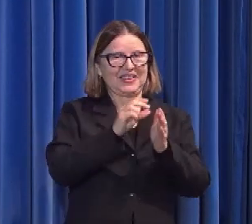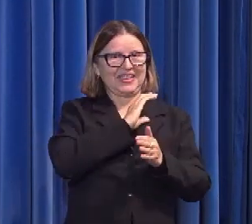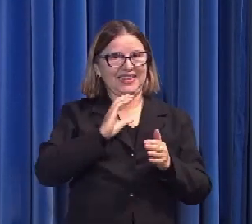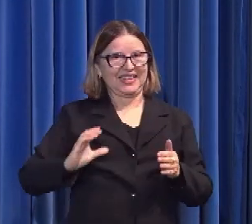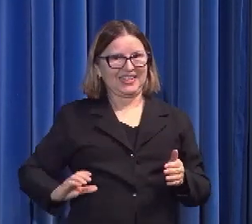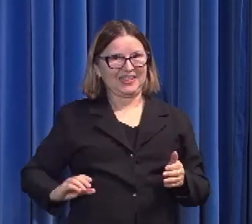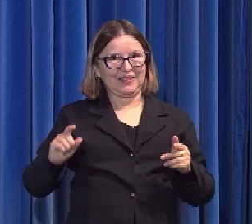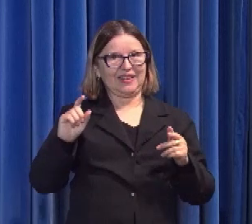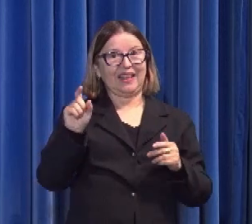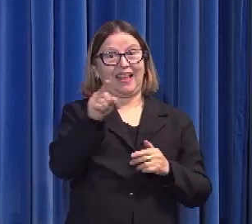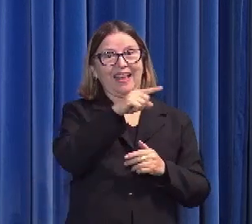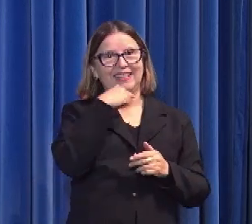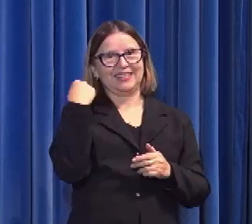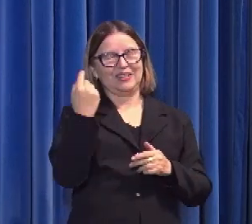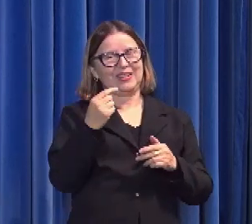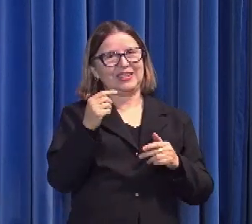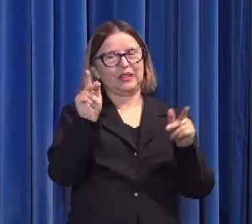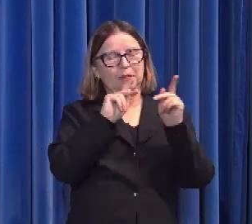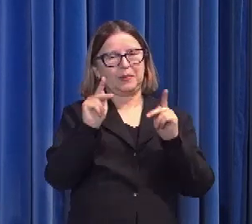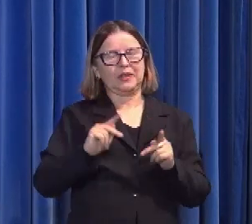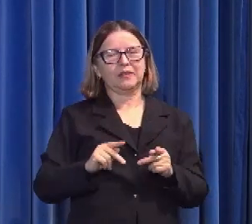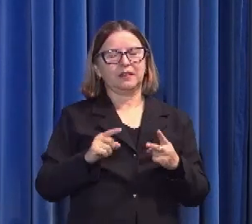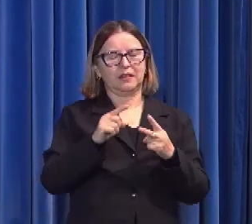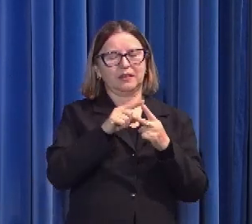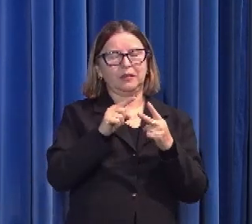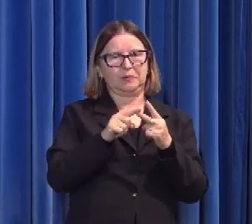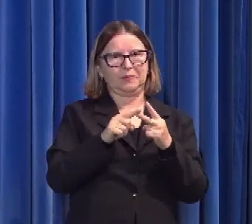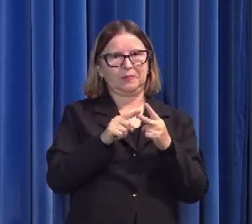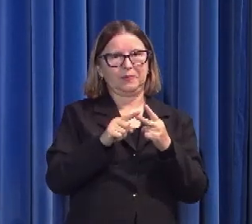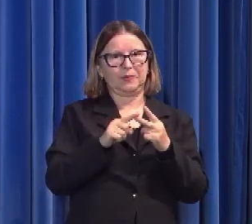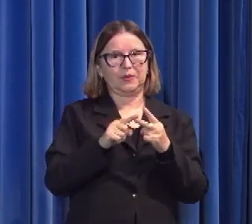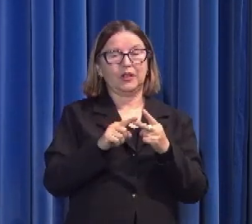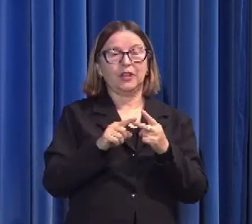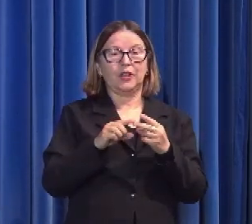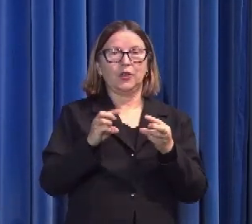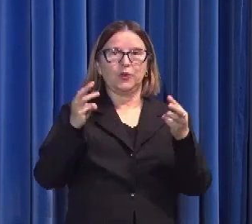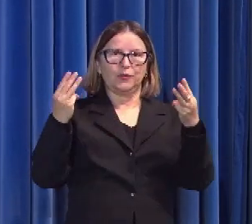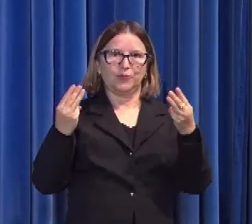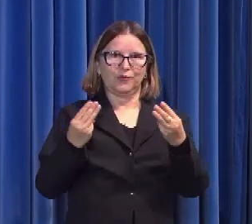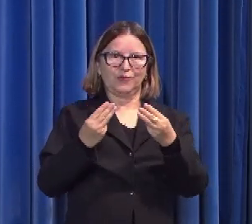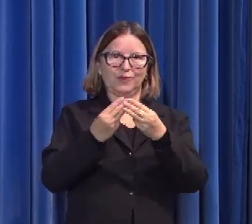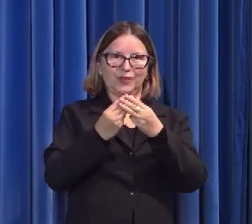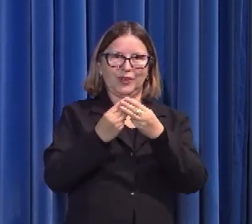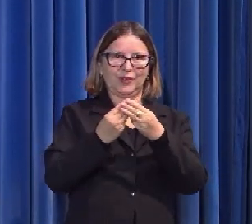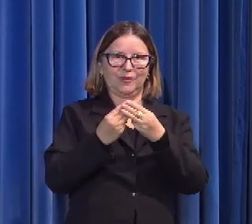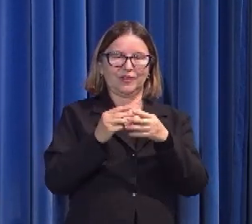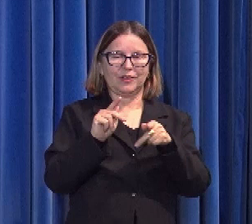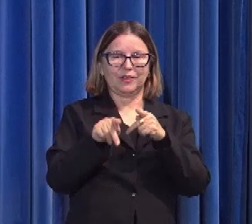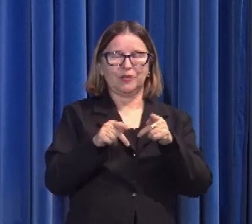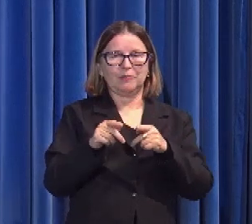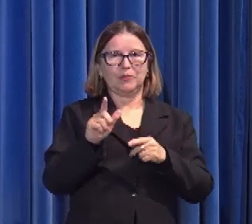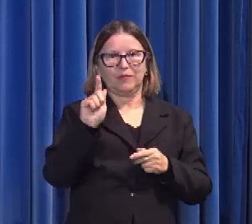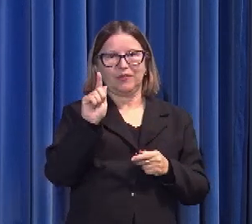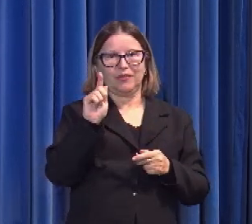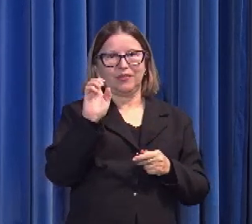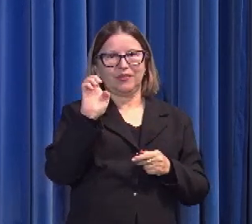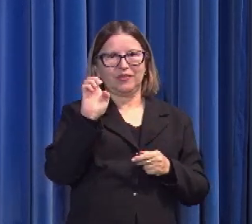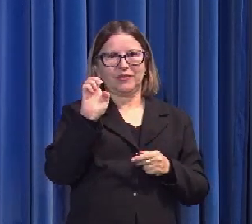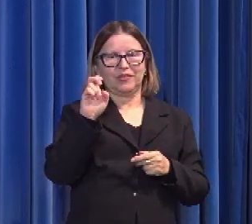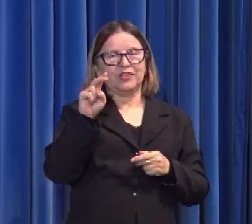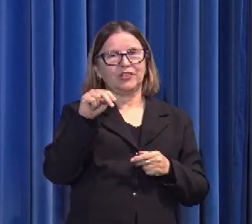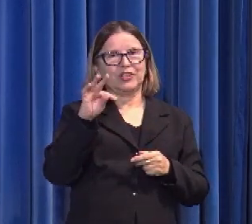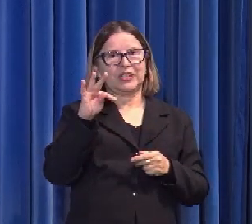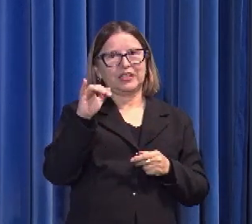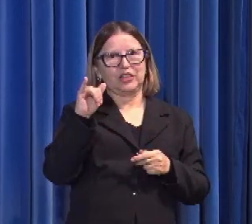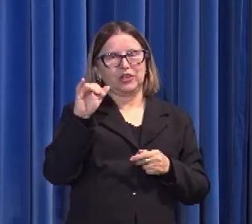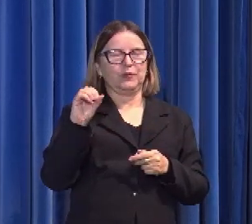o qual de ambos ambos aqui é judeu gente lhos de ambos fez um e tendo